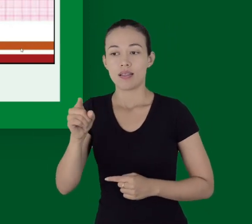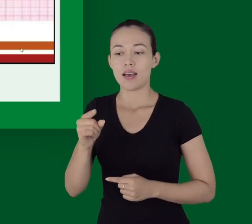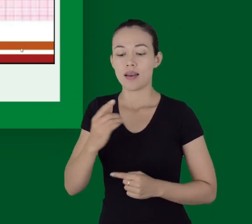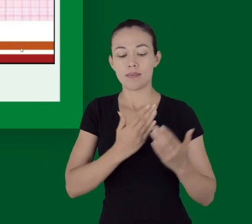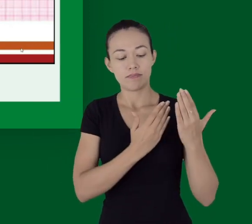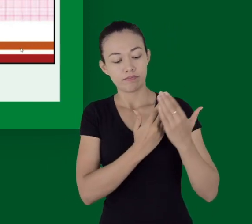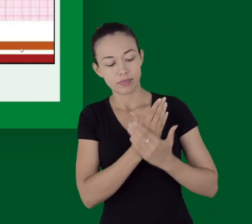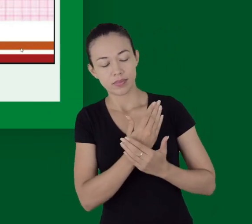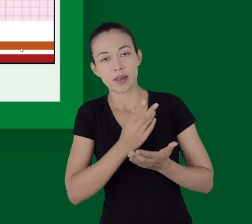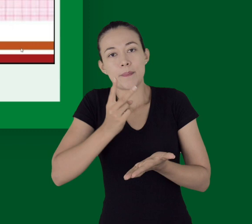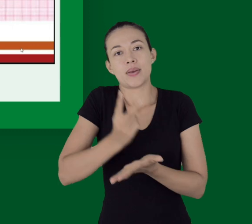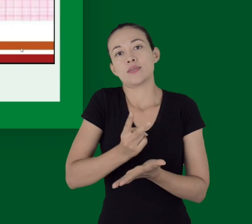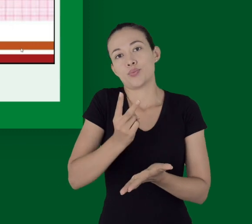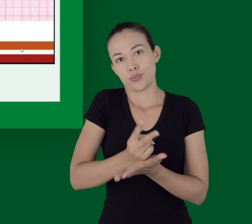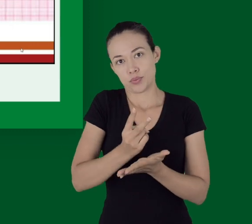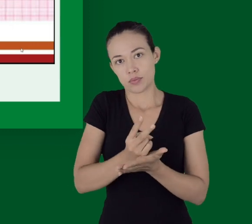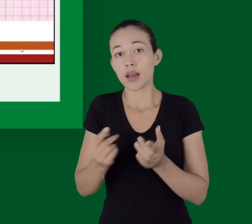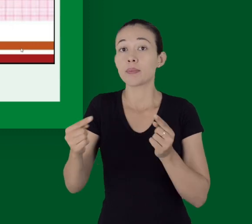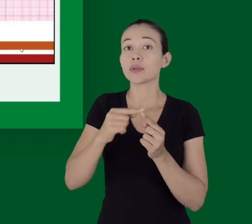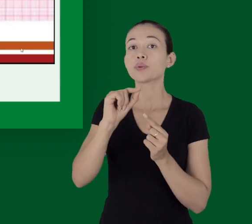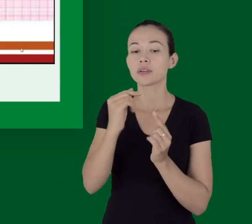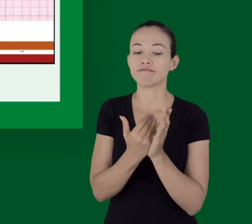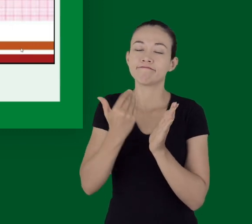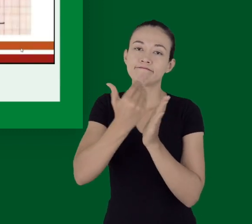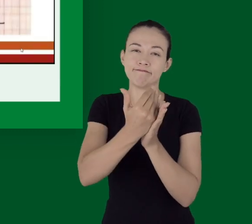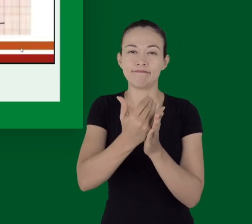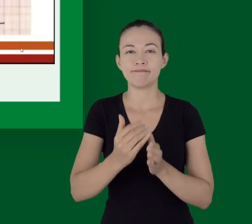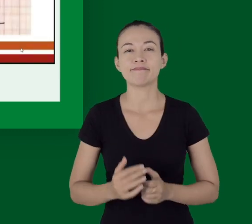estão vendo que está suprado, tá bom?